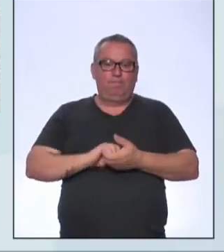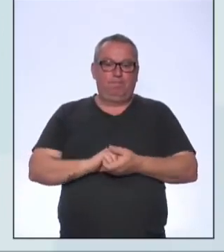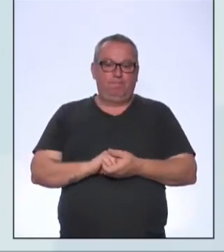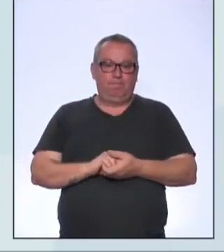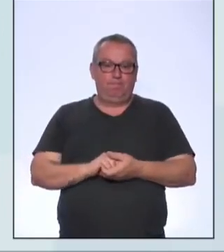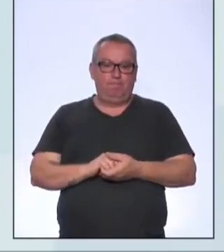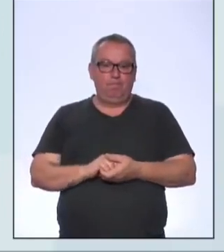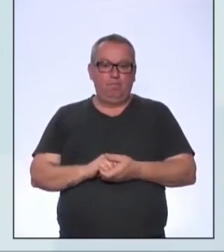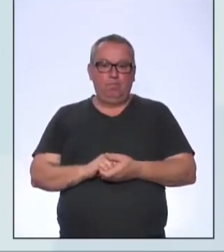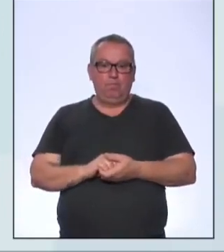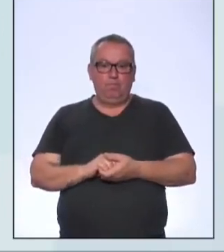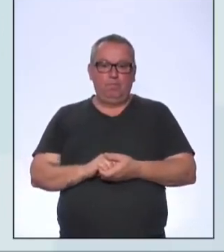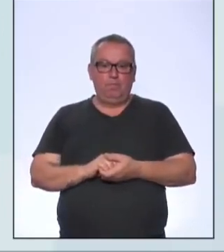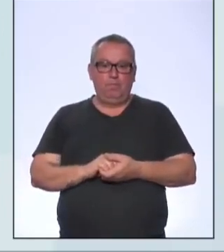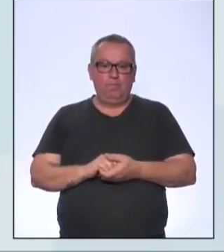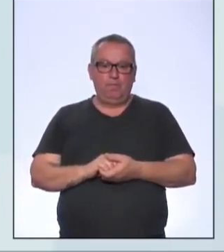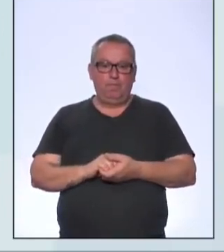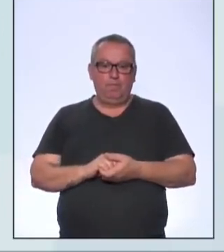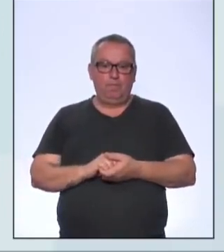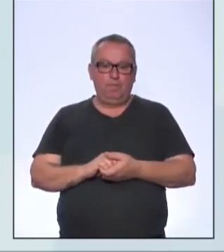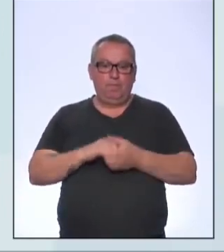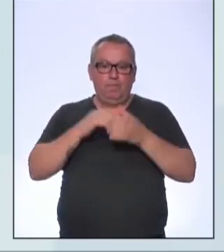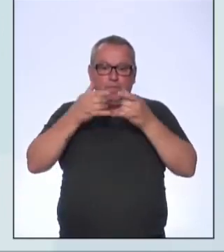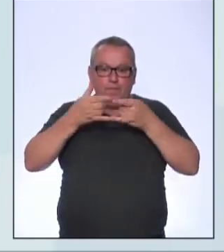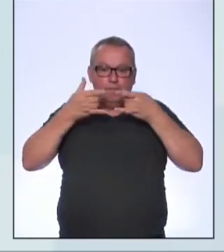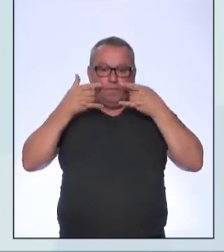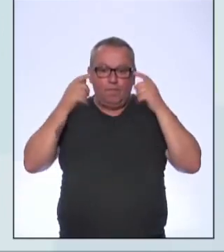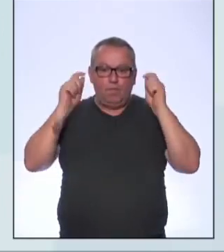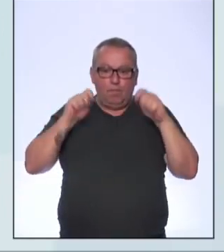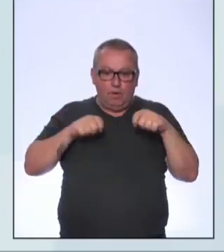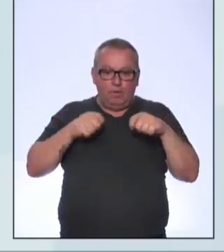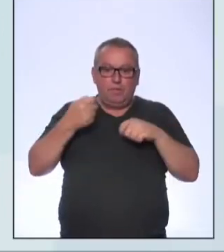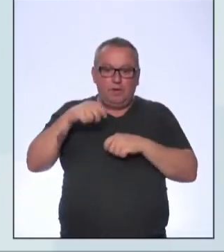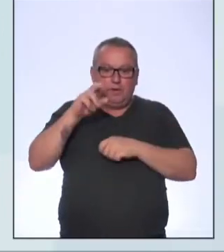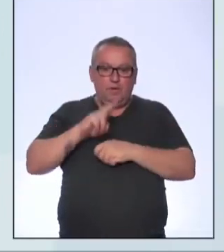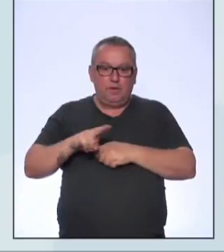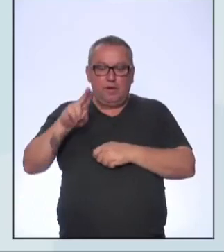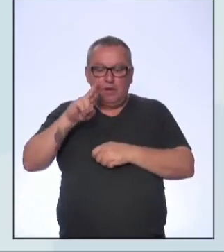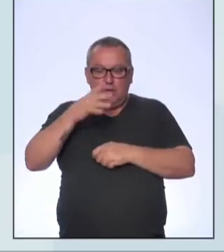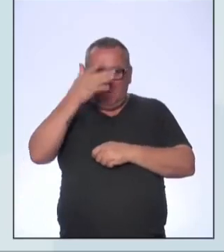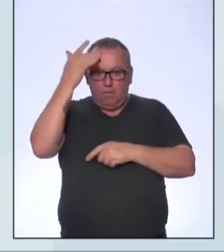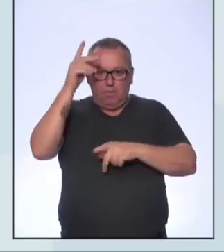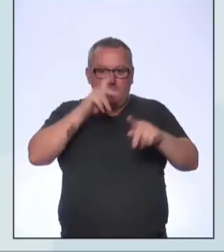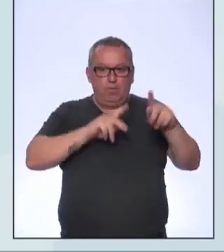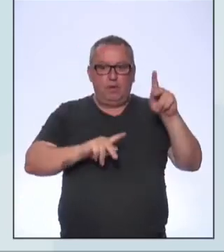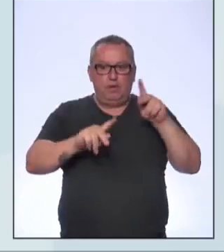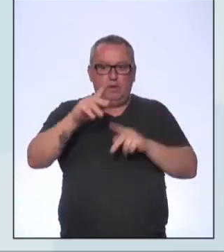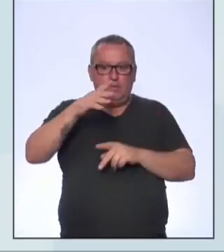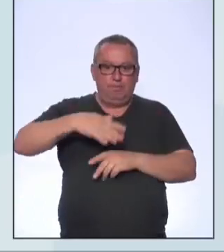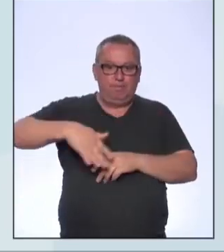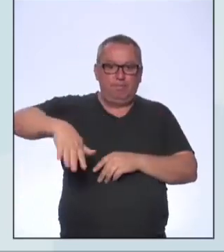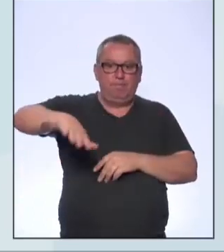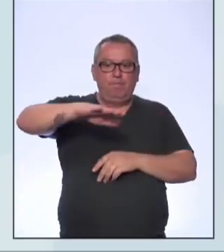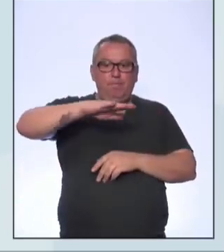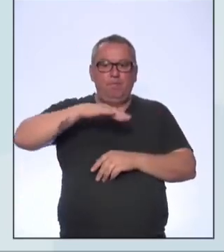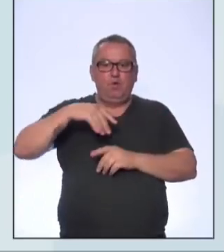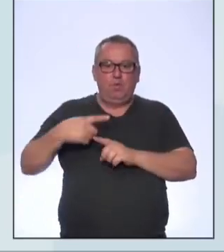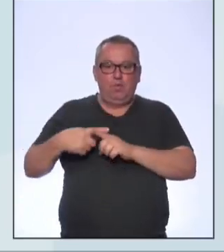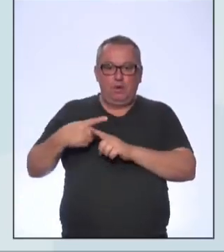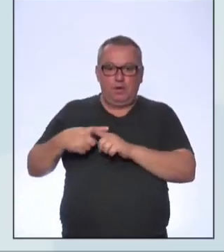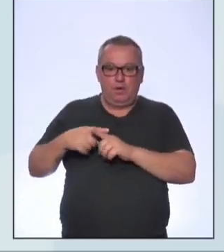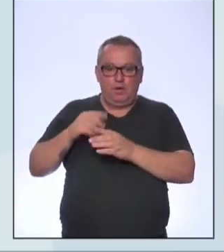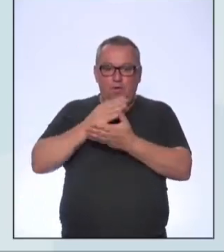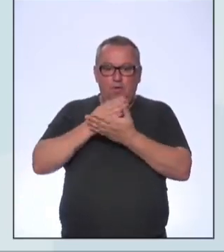Vamos lá, então? Vamos lá. Máscaras caseiras podem e devem ser usadas pela população. Então. Por quê? Porque